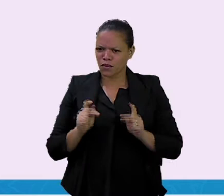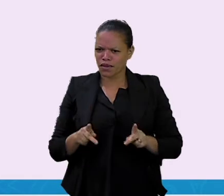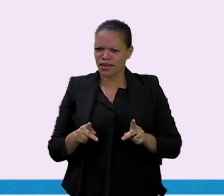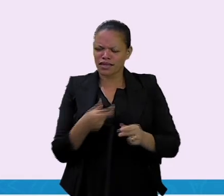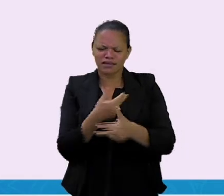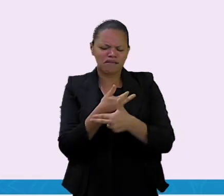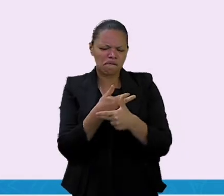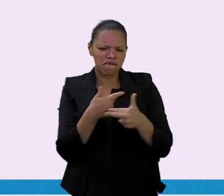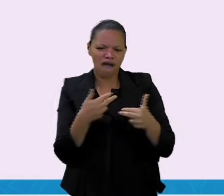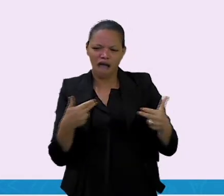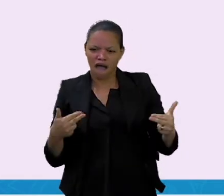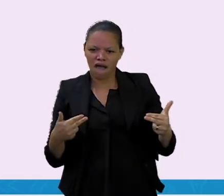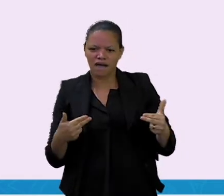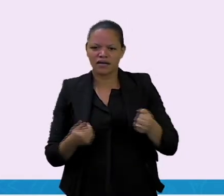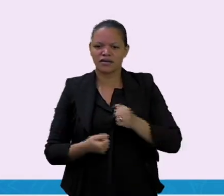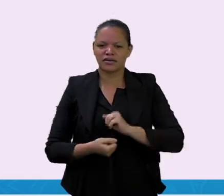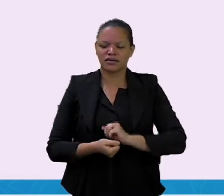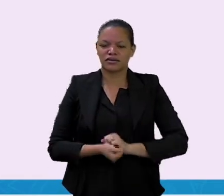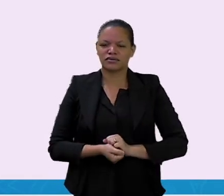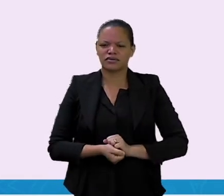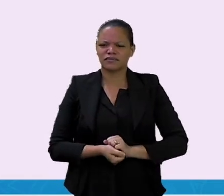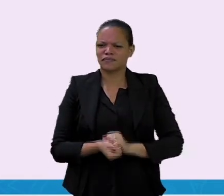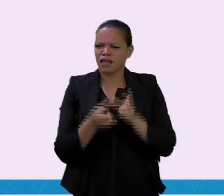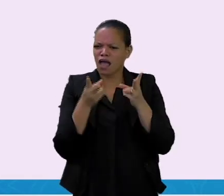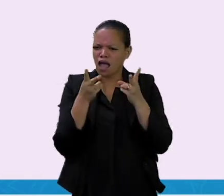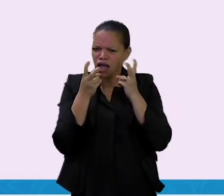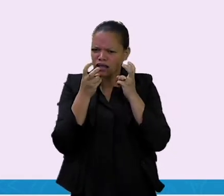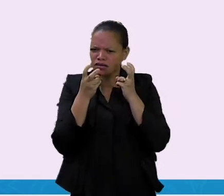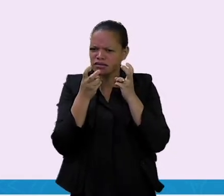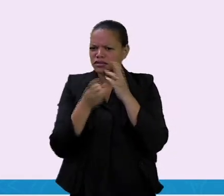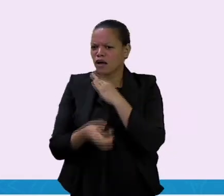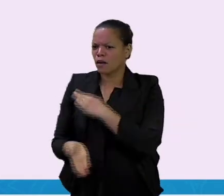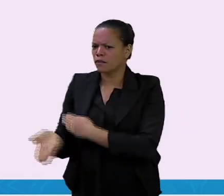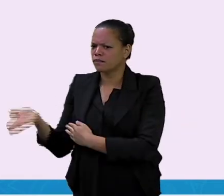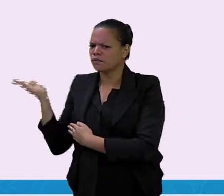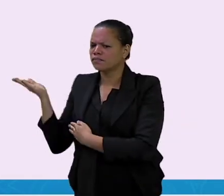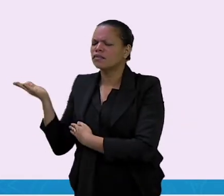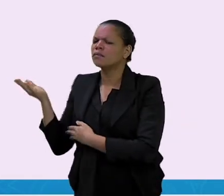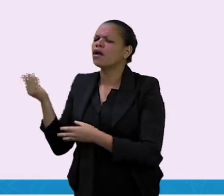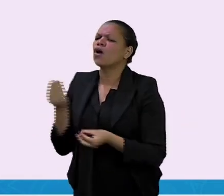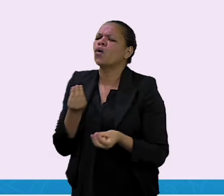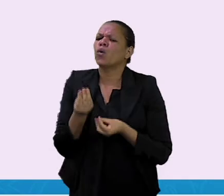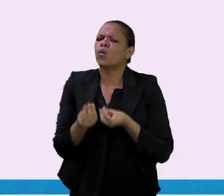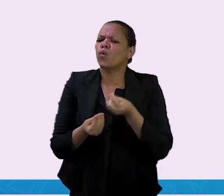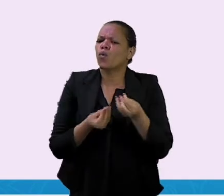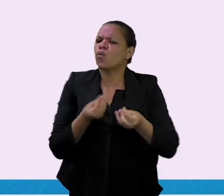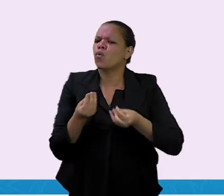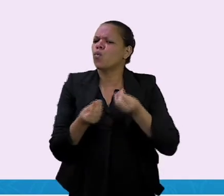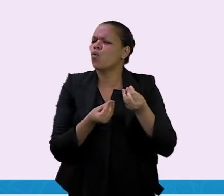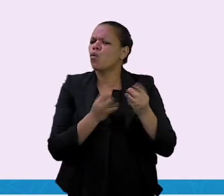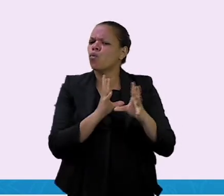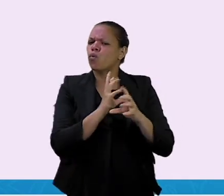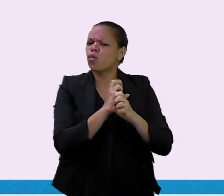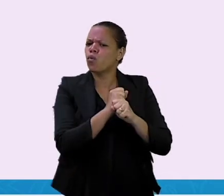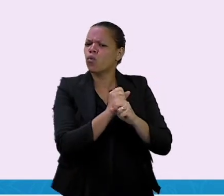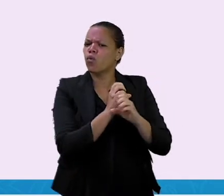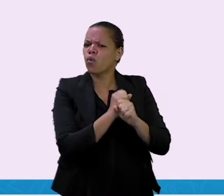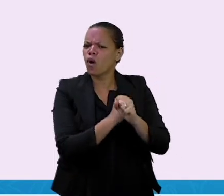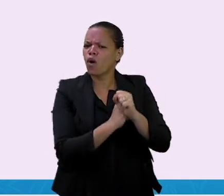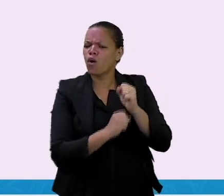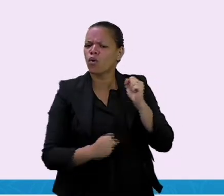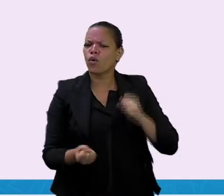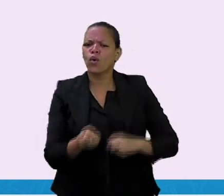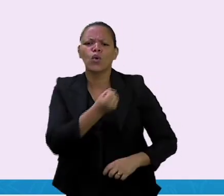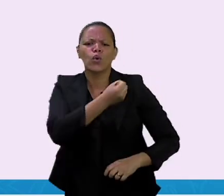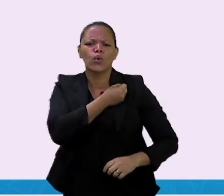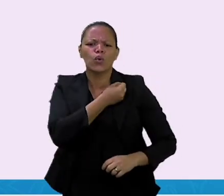submúltiplos, ok? A partir desses aqui. Como fazer cálculos com números decimais? Por